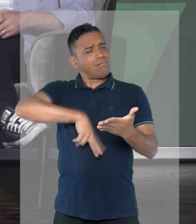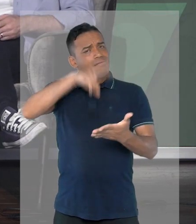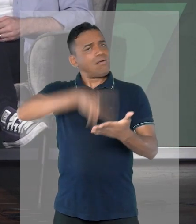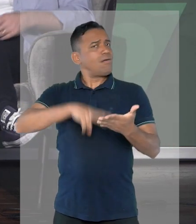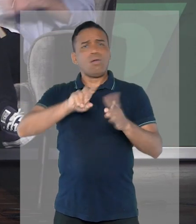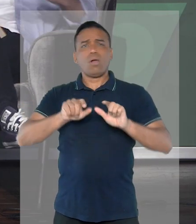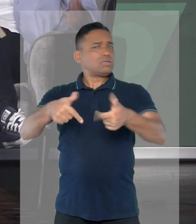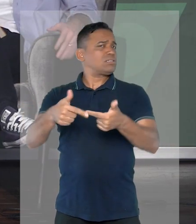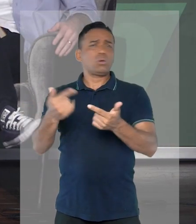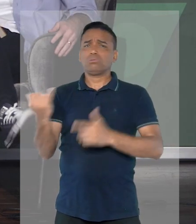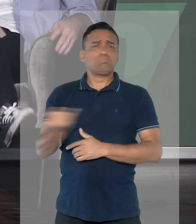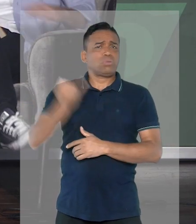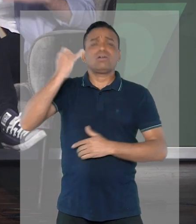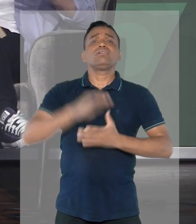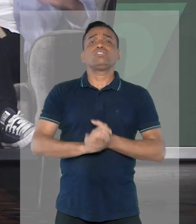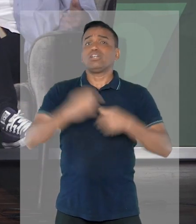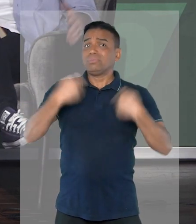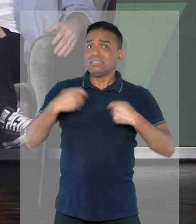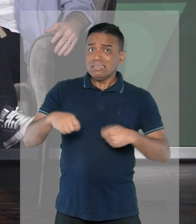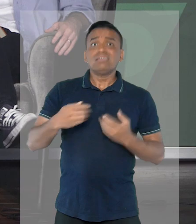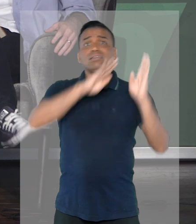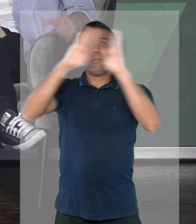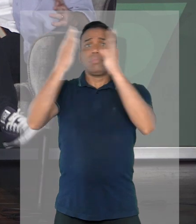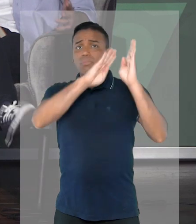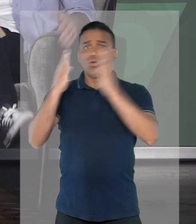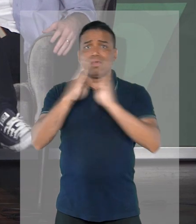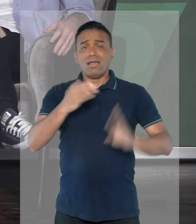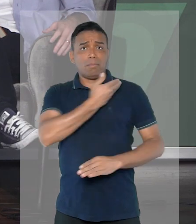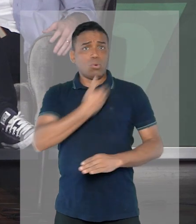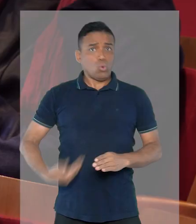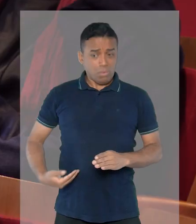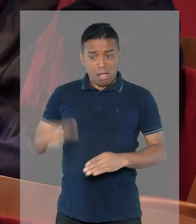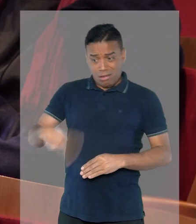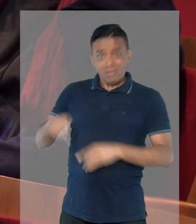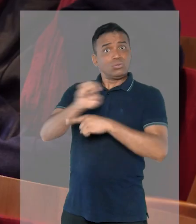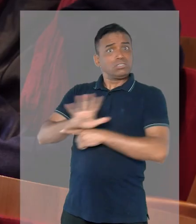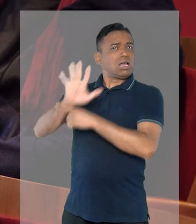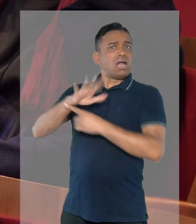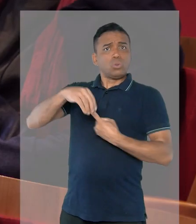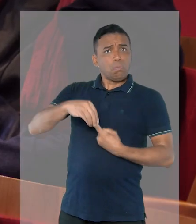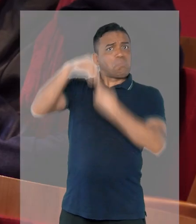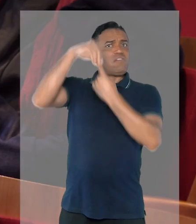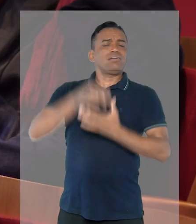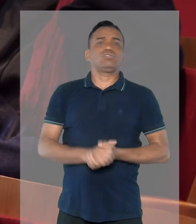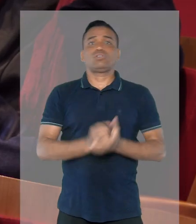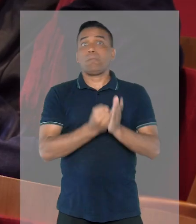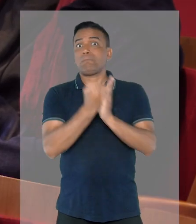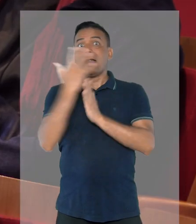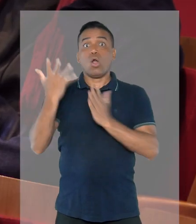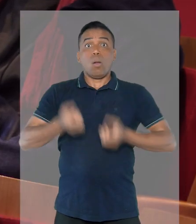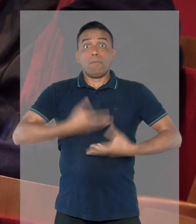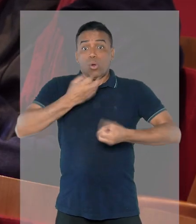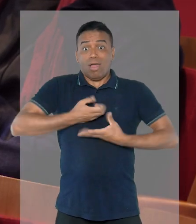fundamental. Então, tem que ter biblioteca pública. Um privilégio a gente estar na biblioteca pública do Estado, né? Alguns dos maiores poetas de Minas